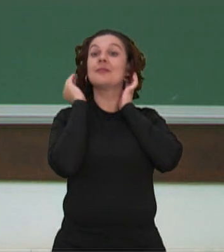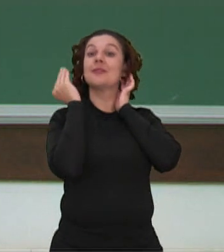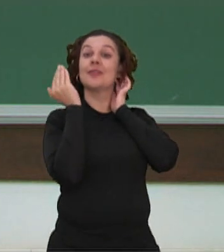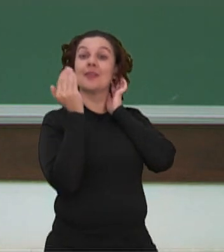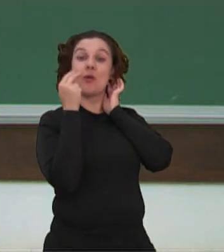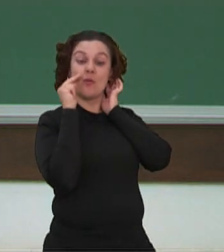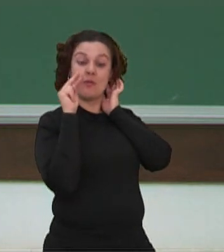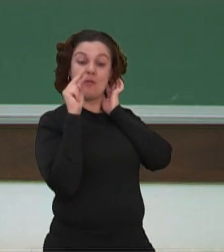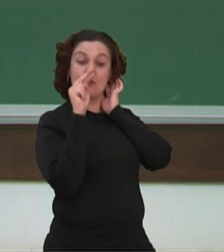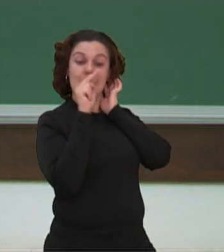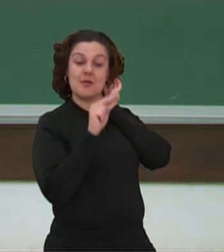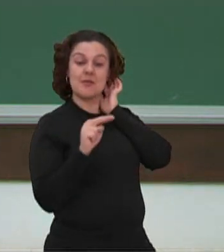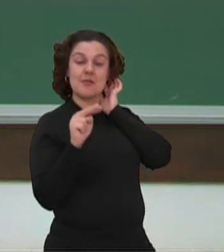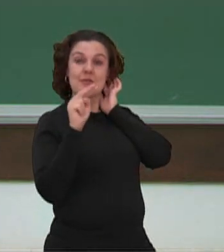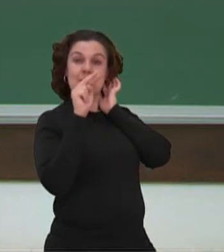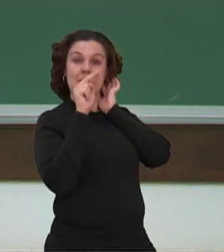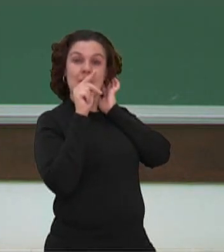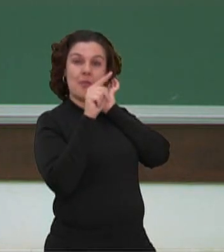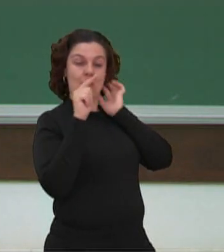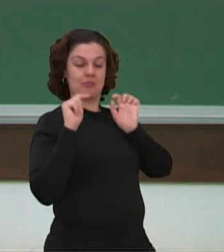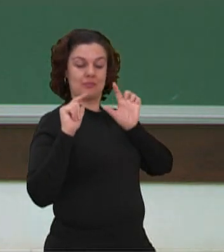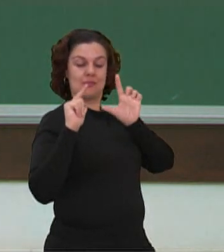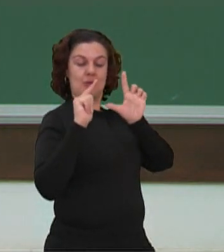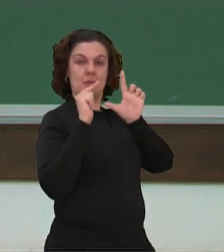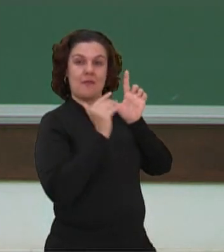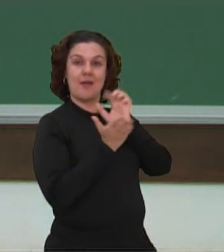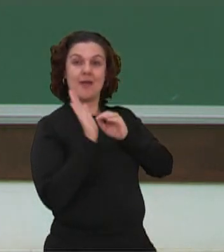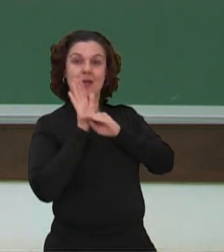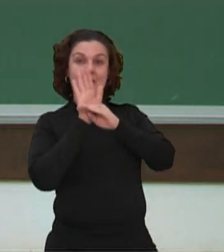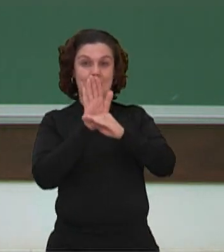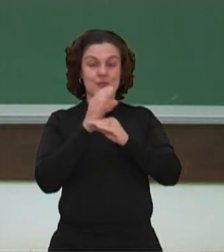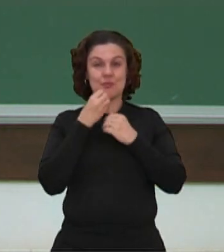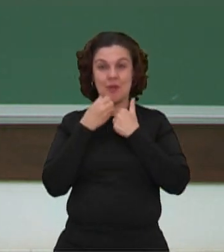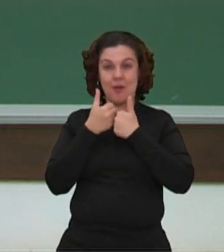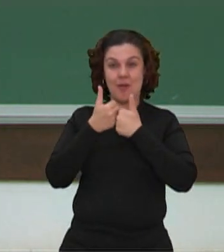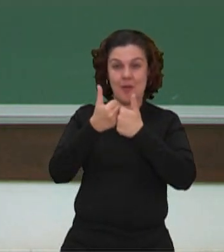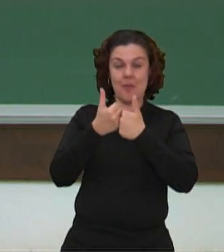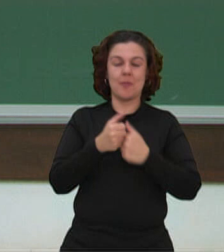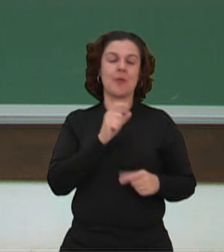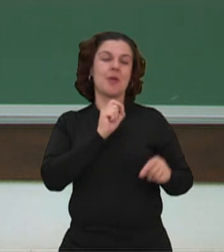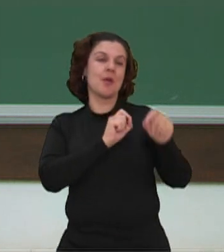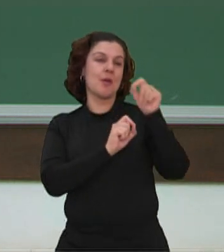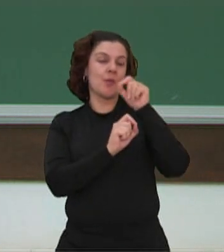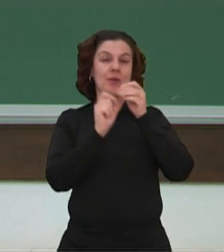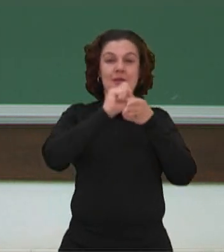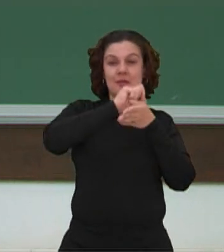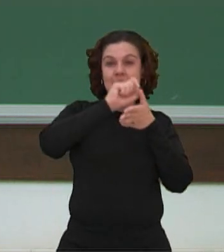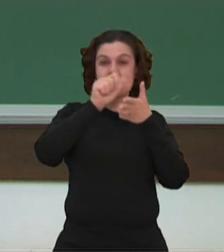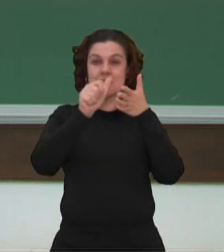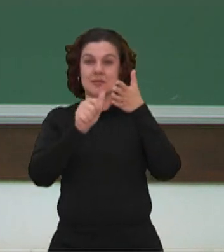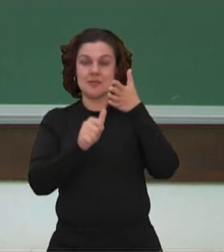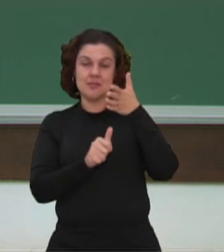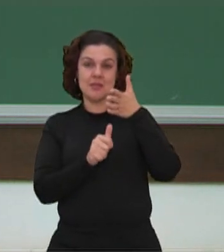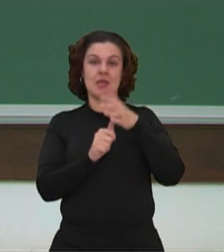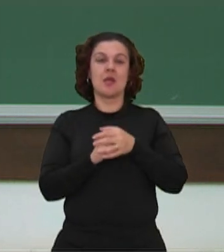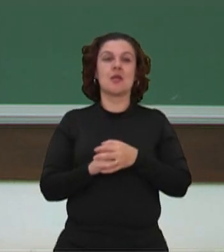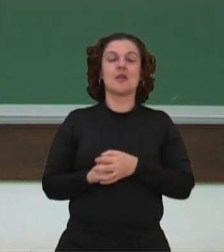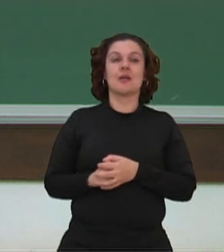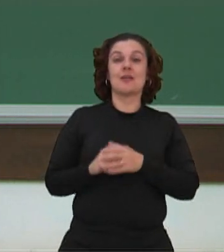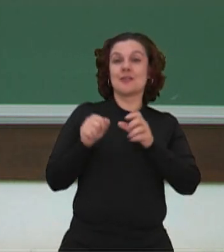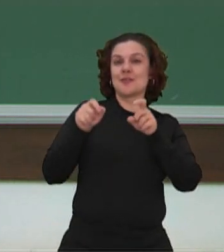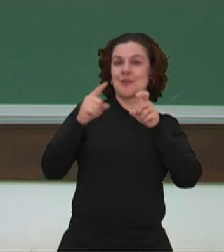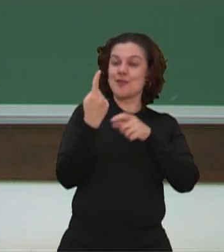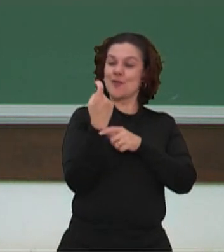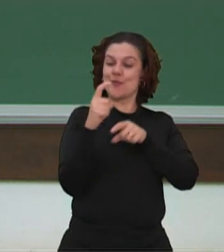A observação dessa imagem, ela vai te dar uma ajuda bem boa para responder quais as características de uma